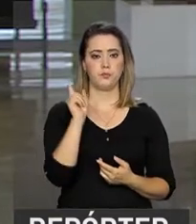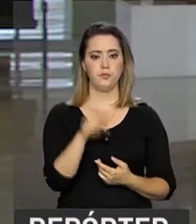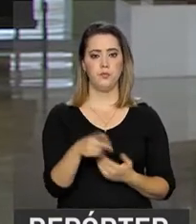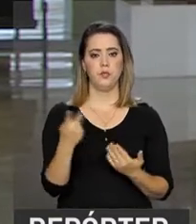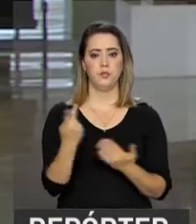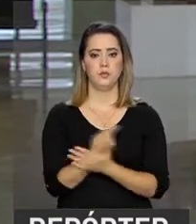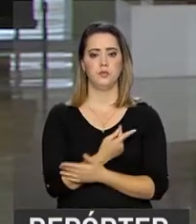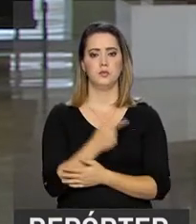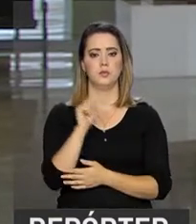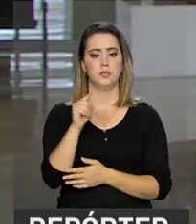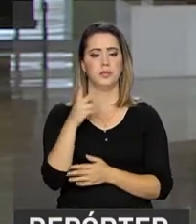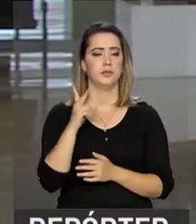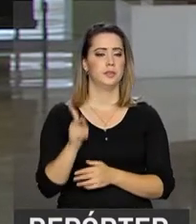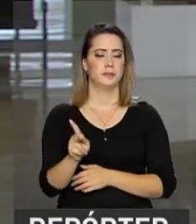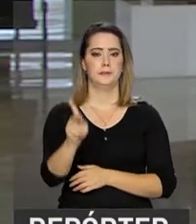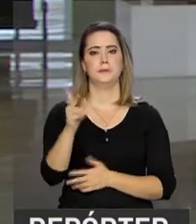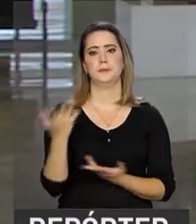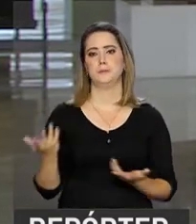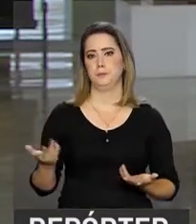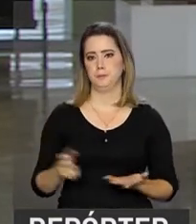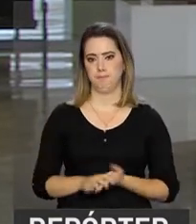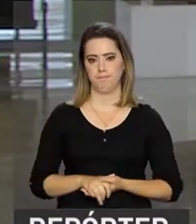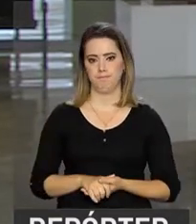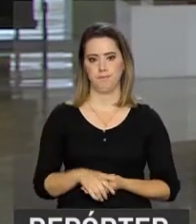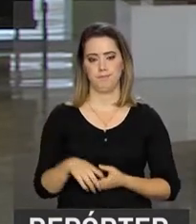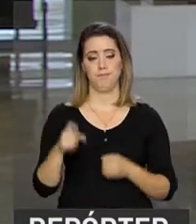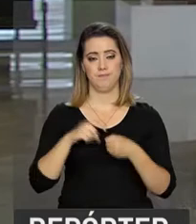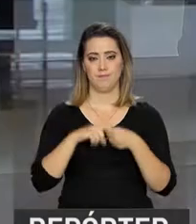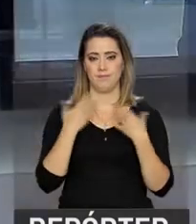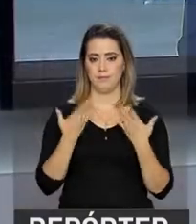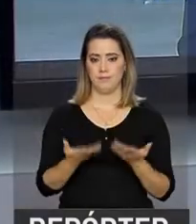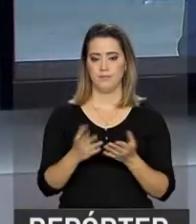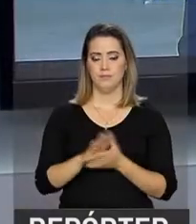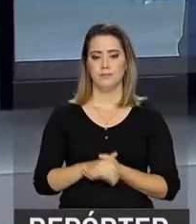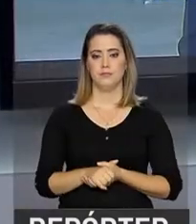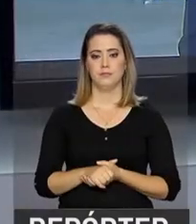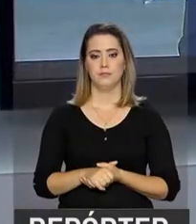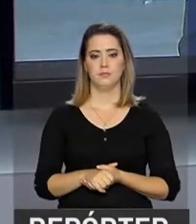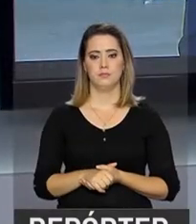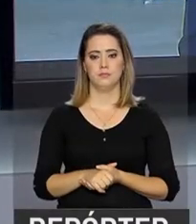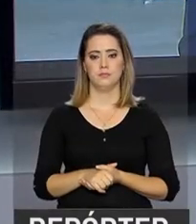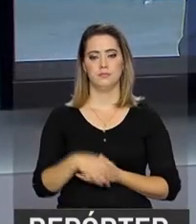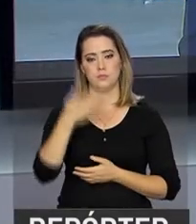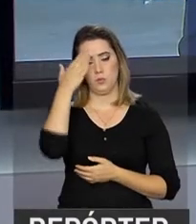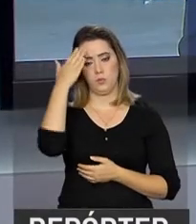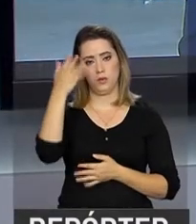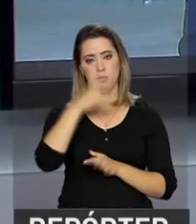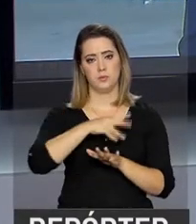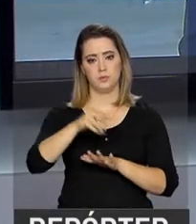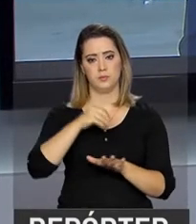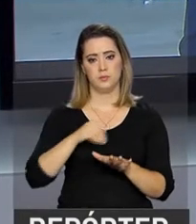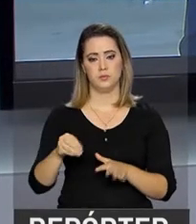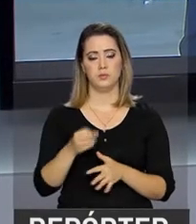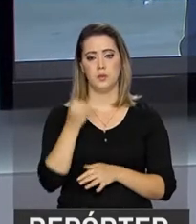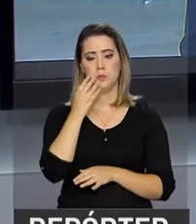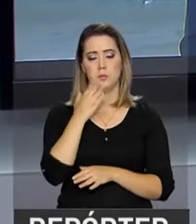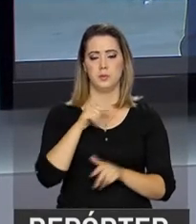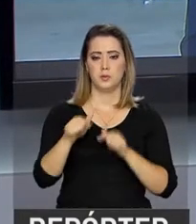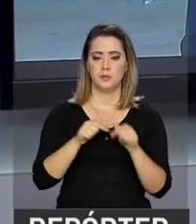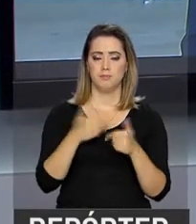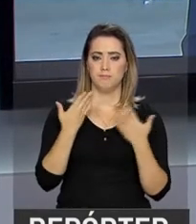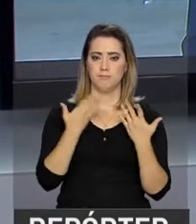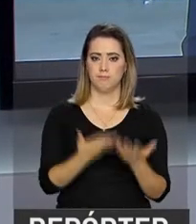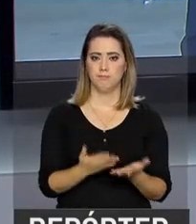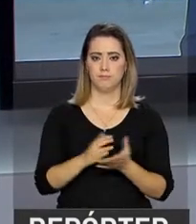ocorria normalmente antes eu volto com você no estúdio pra isso obrigada paulo pelas informações bom trabalho para